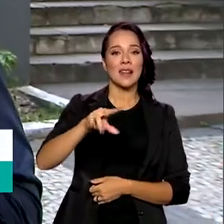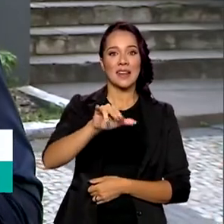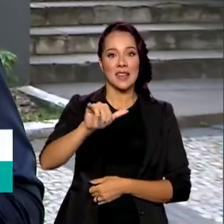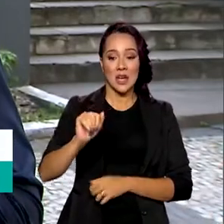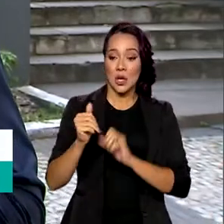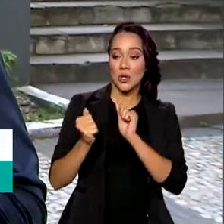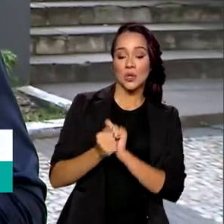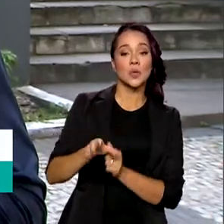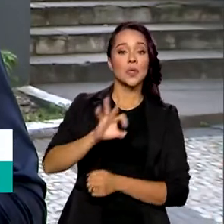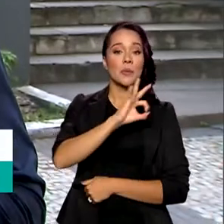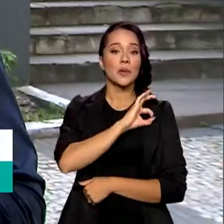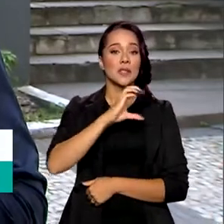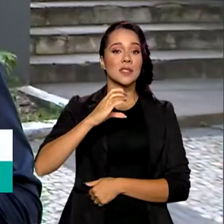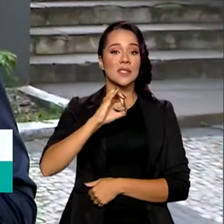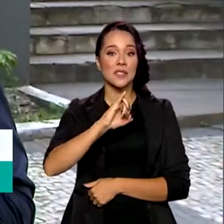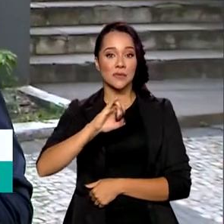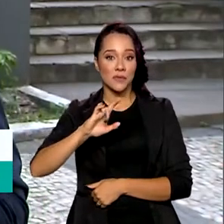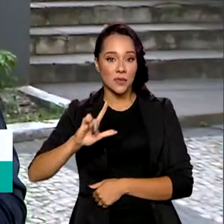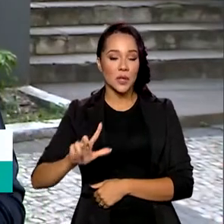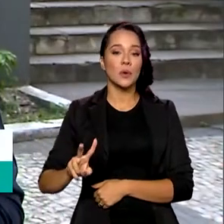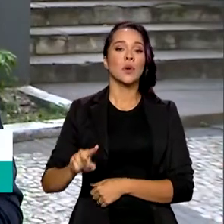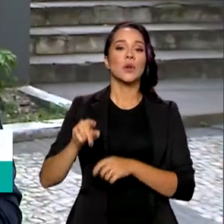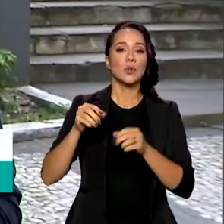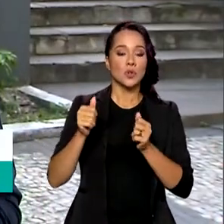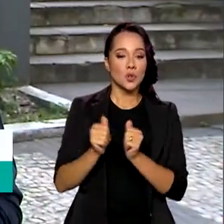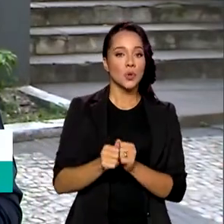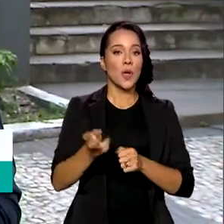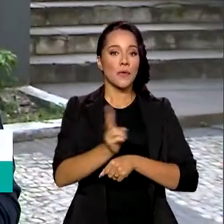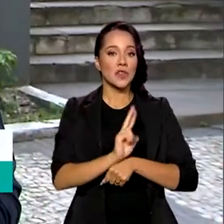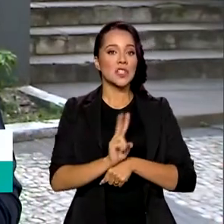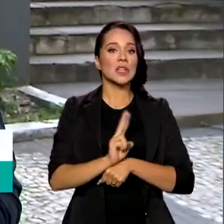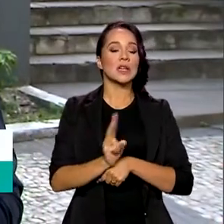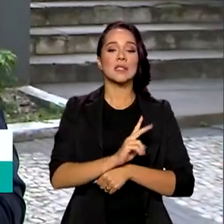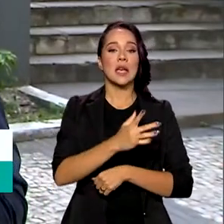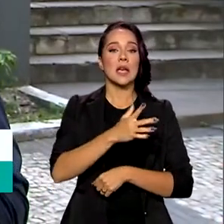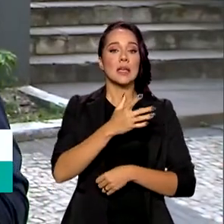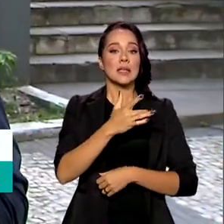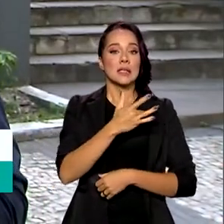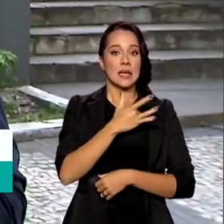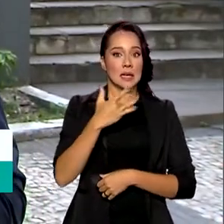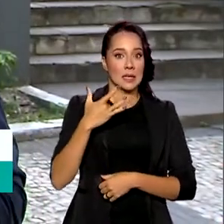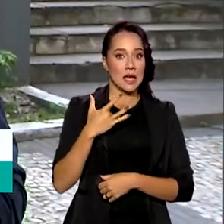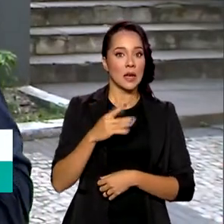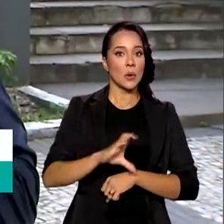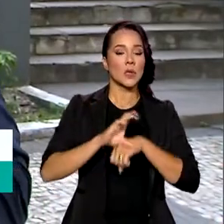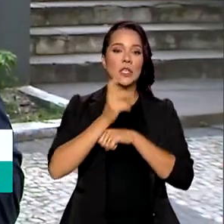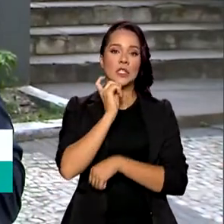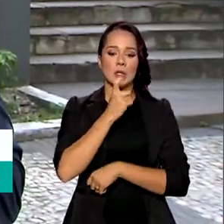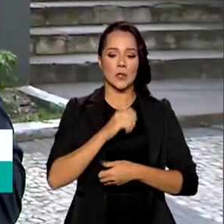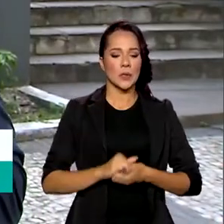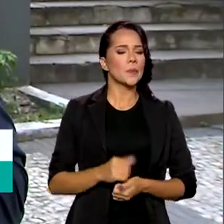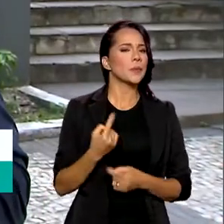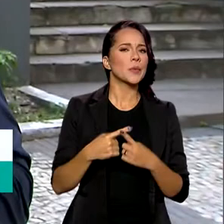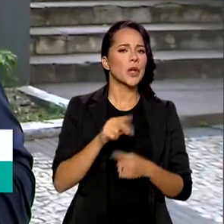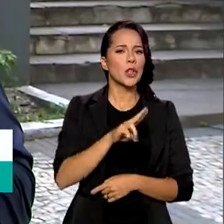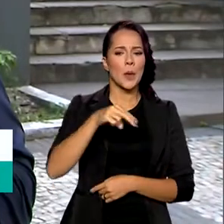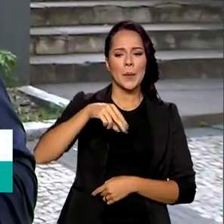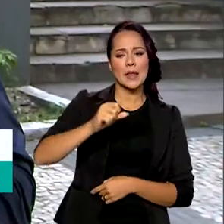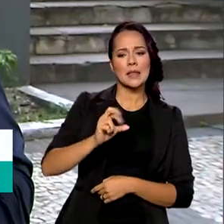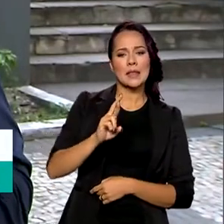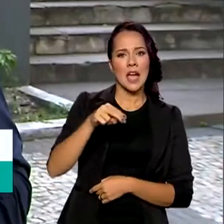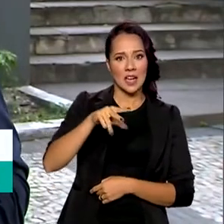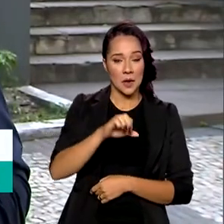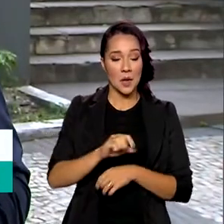operação conjunta da Polícia Civil com a Vigilância Sanitária Municipal e o Conselho Regional de Odontologia na né porque porque